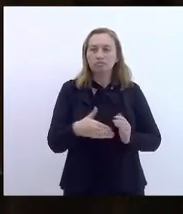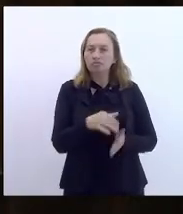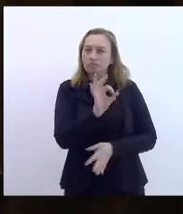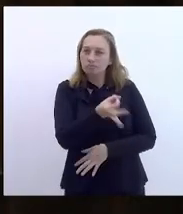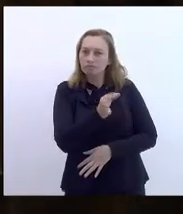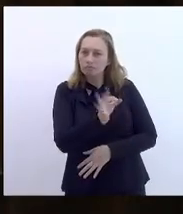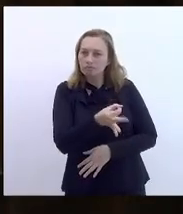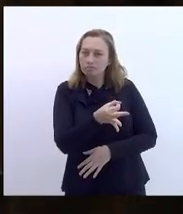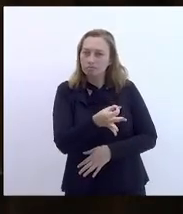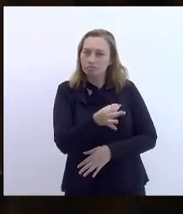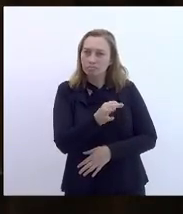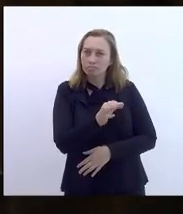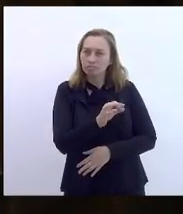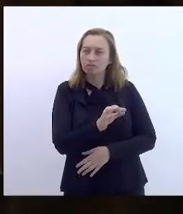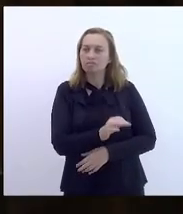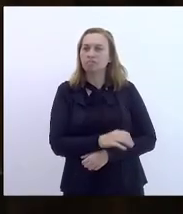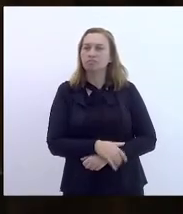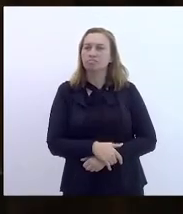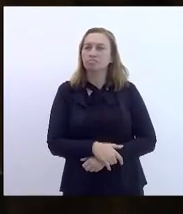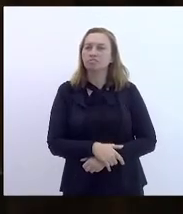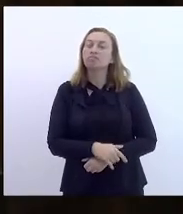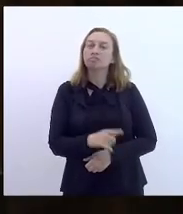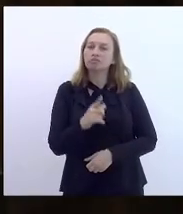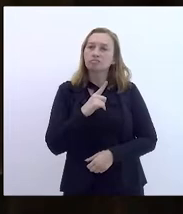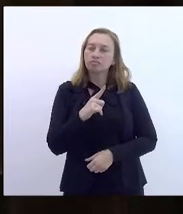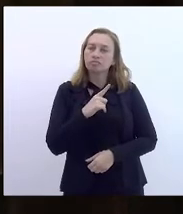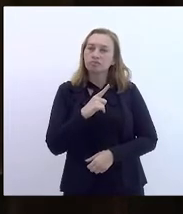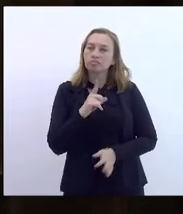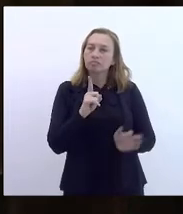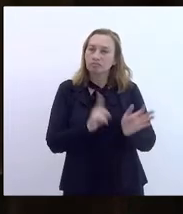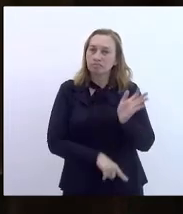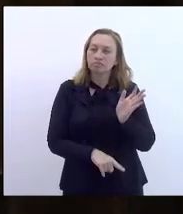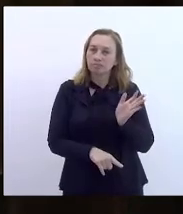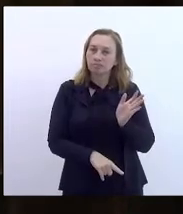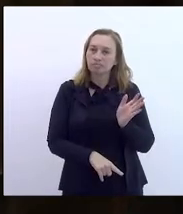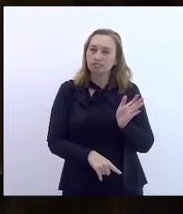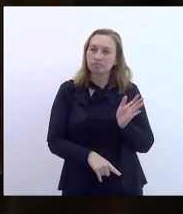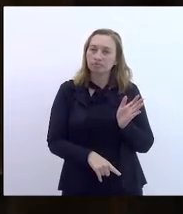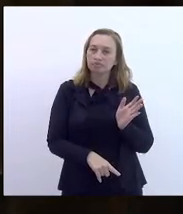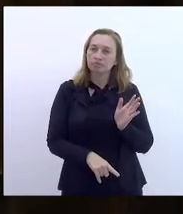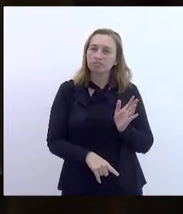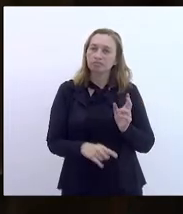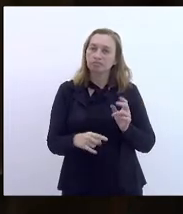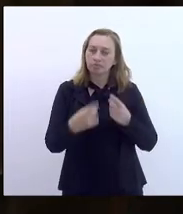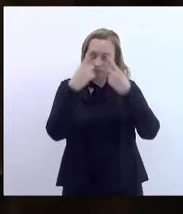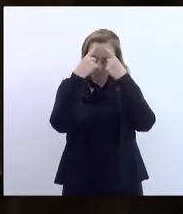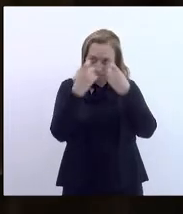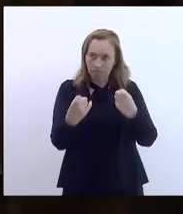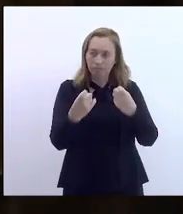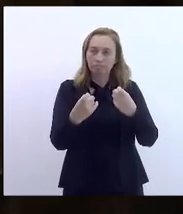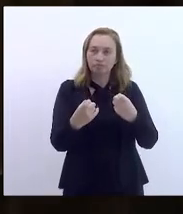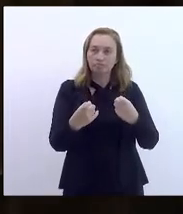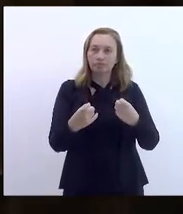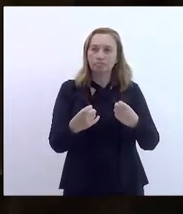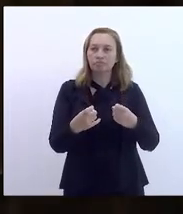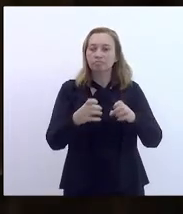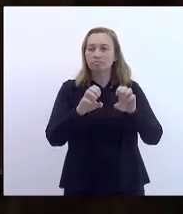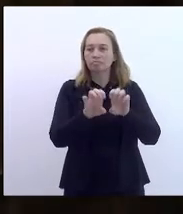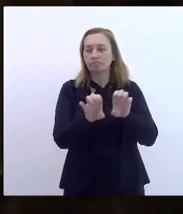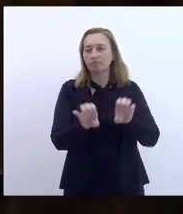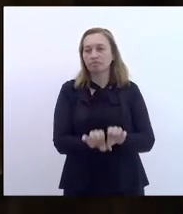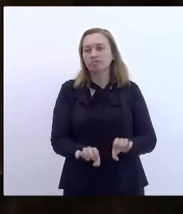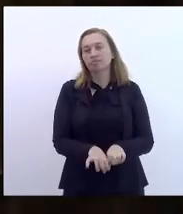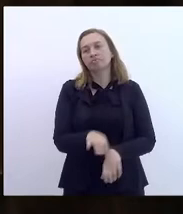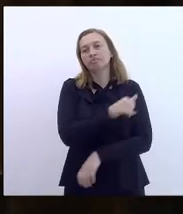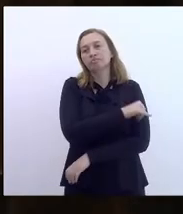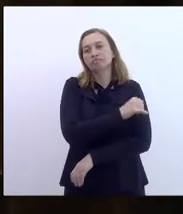certeza sem medo de errar e teremos minimizado a questão dessa violência estrutural do Rio de